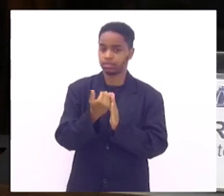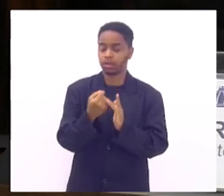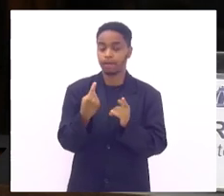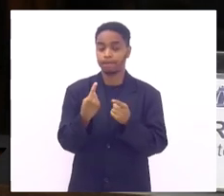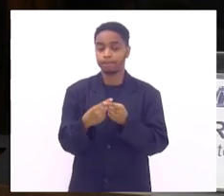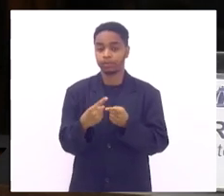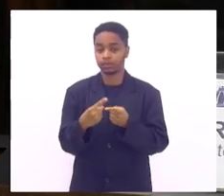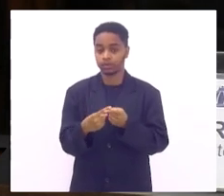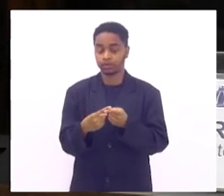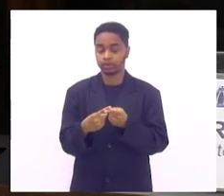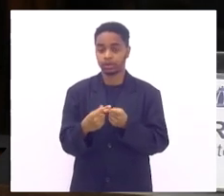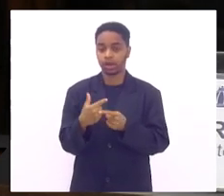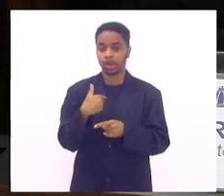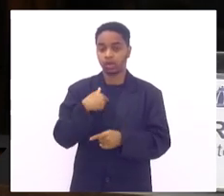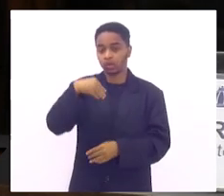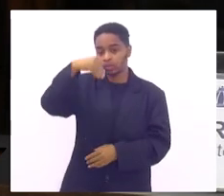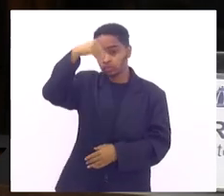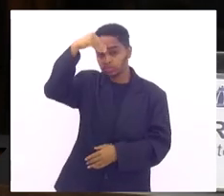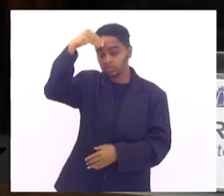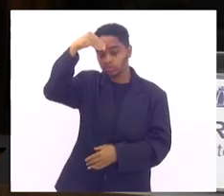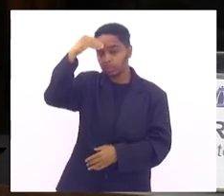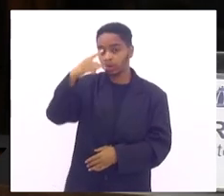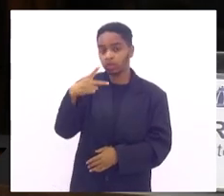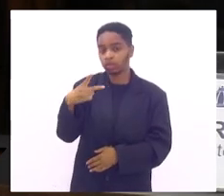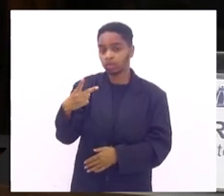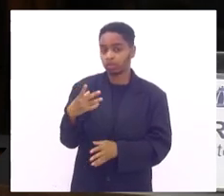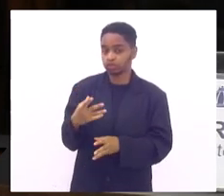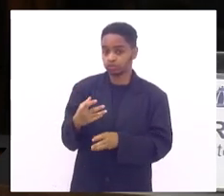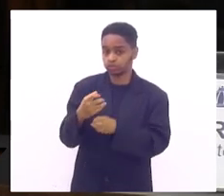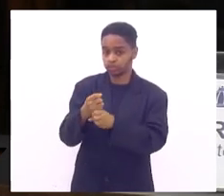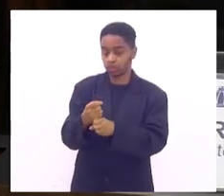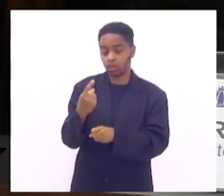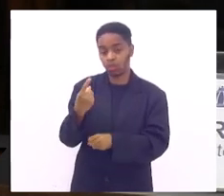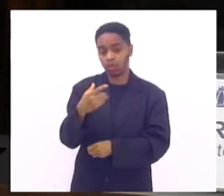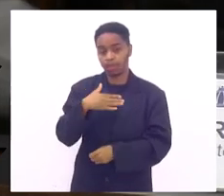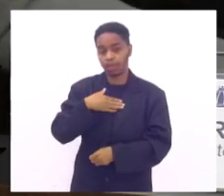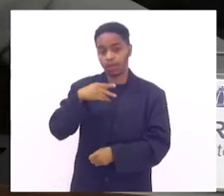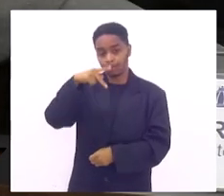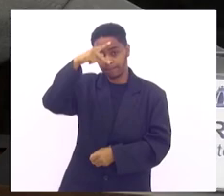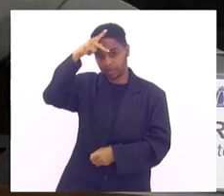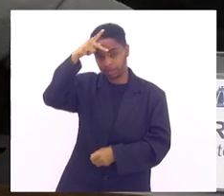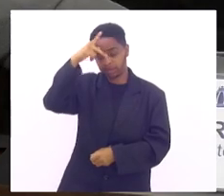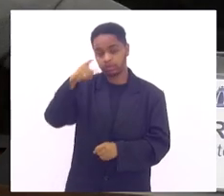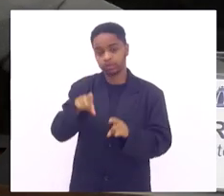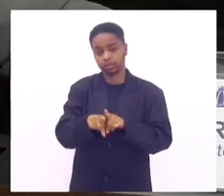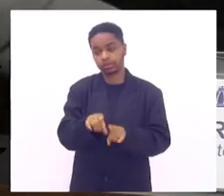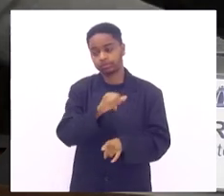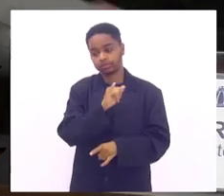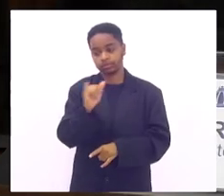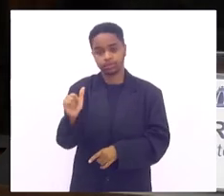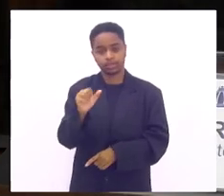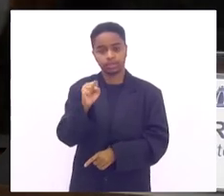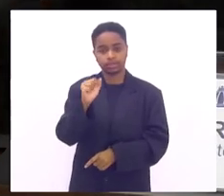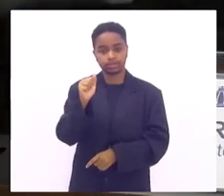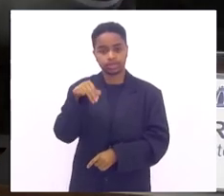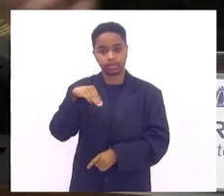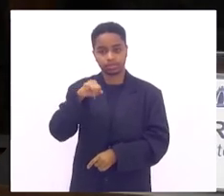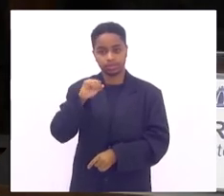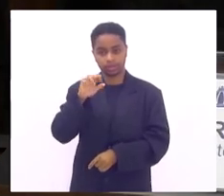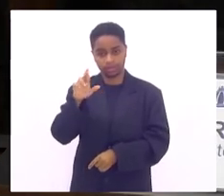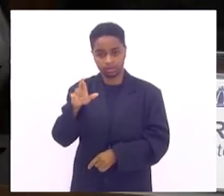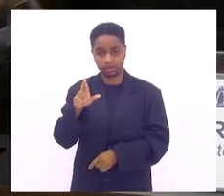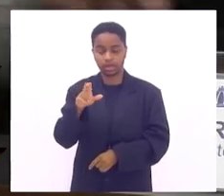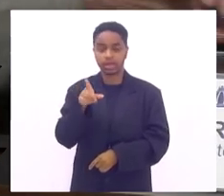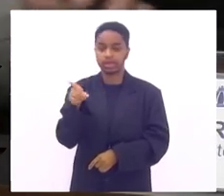eu sou sobrinho de dois contadores, um deles meu padrinho, e eu já digo ao Samir, embora tenha abraçado